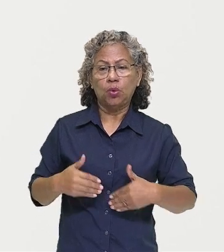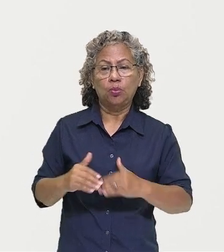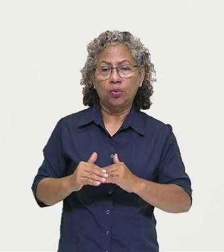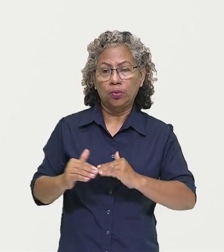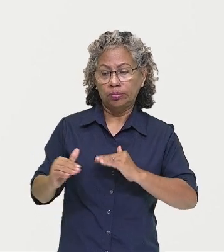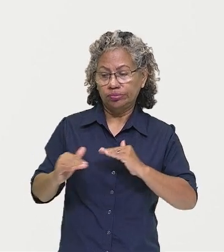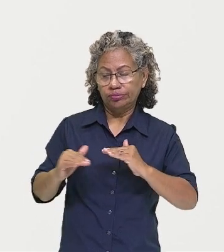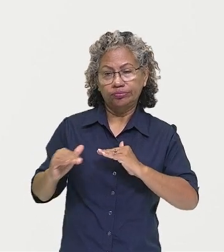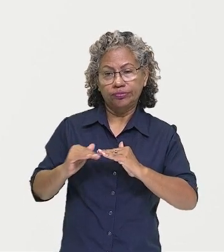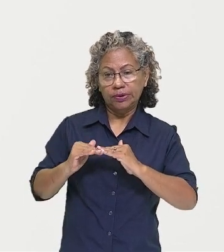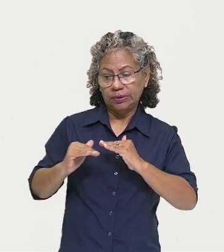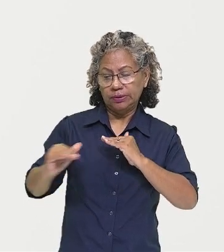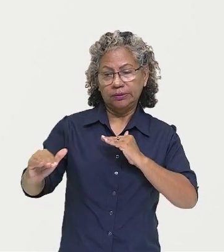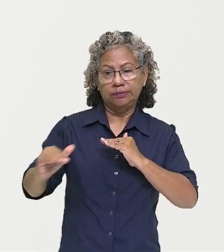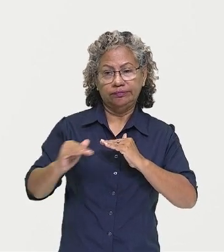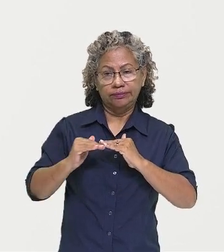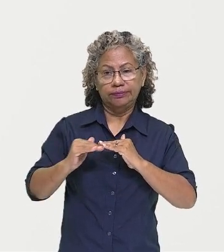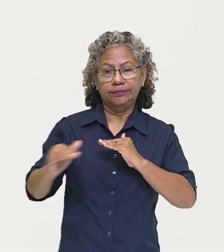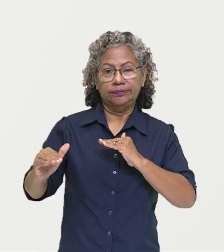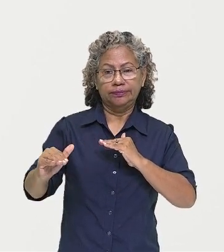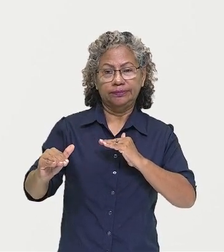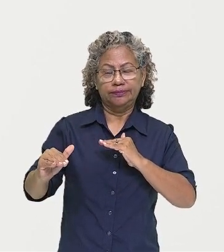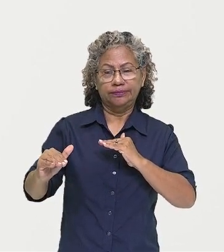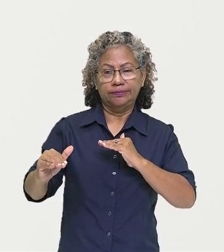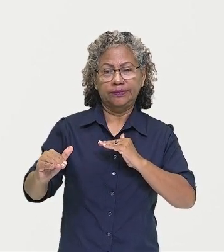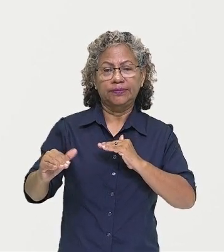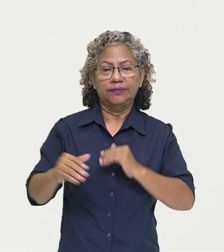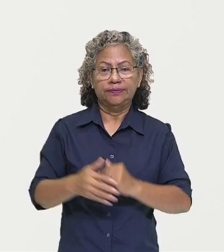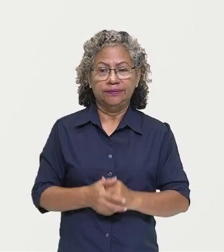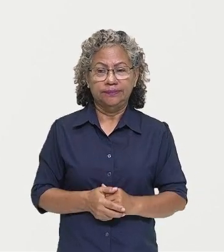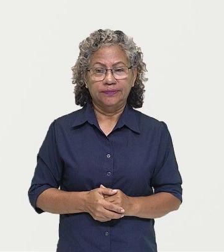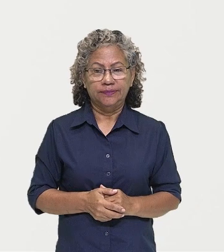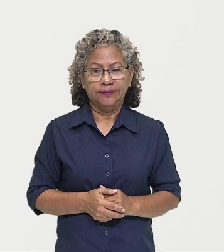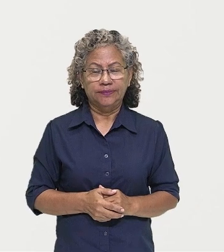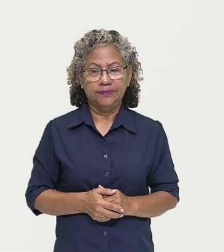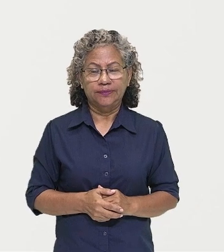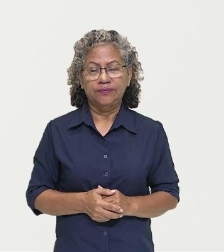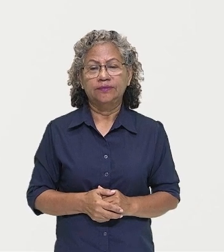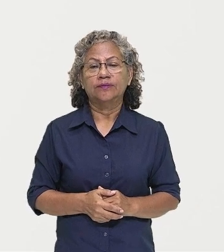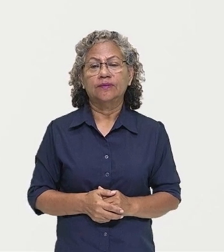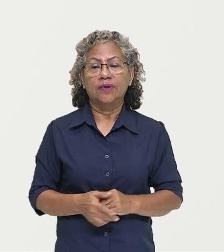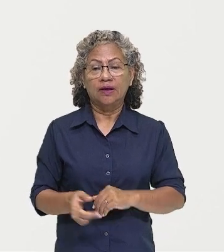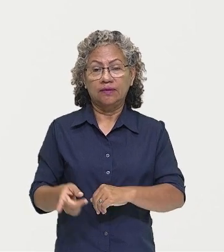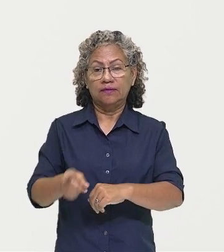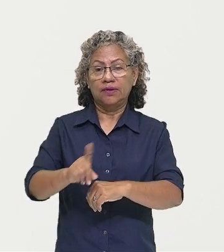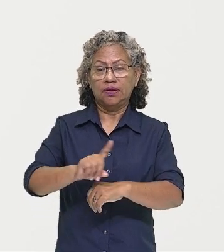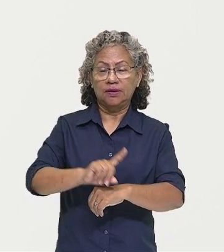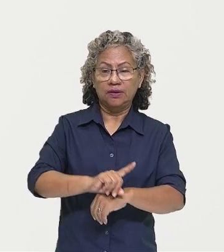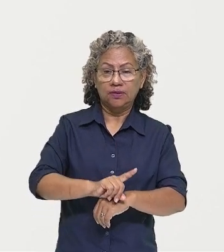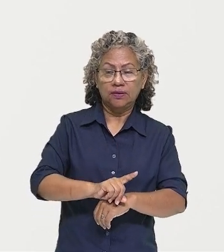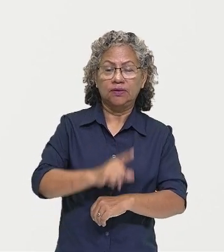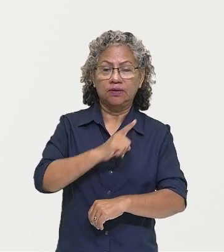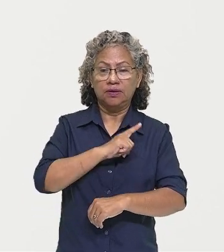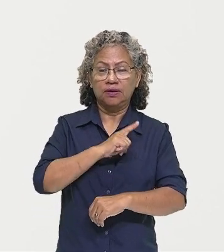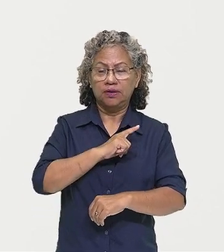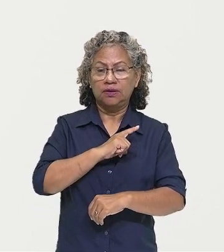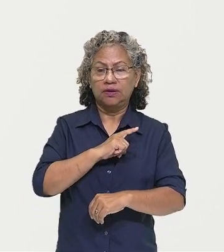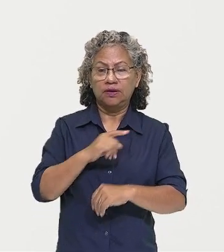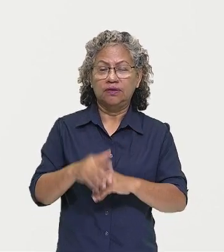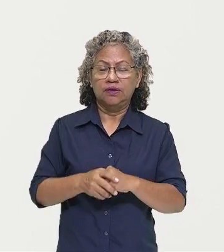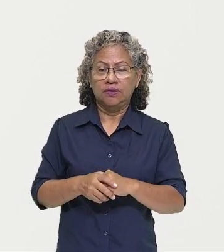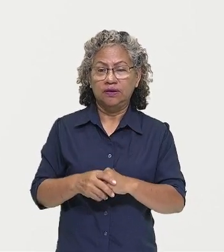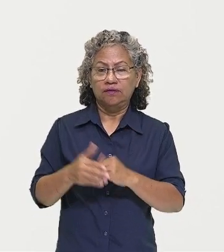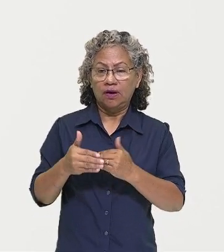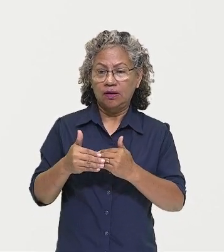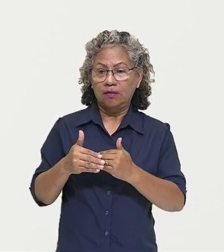Olha aqui, apareceu essa grandeza. A velocidade que aumenta 20 metros por segundo. E